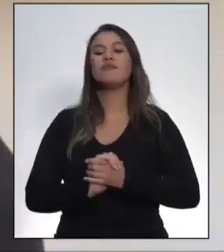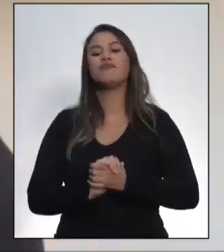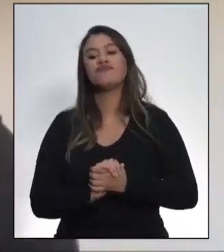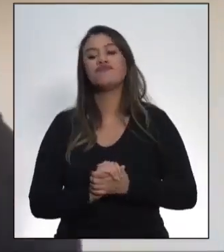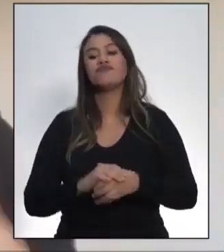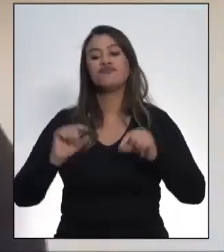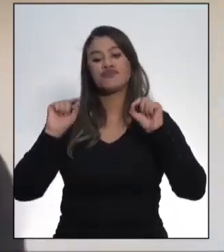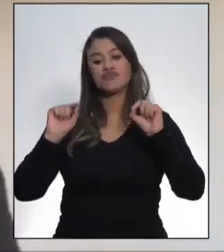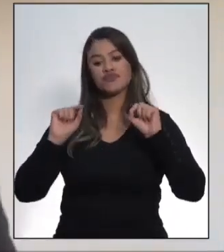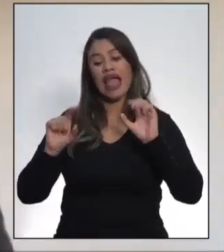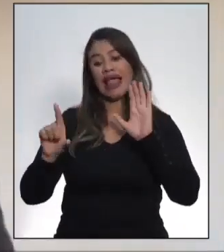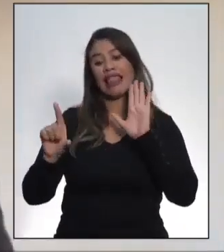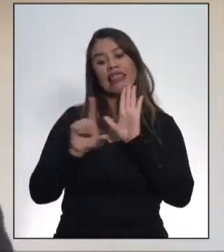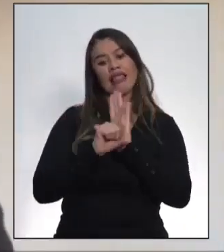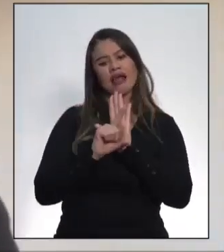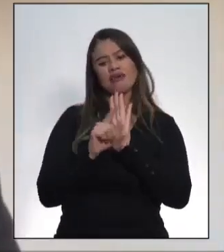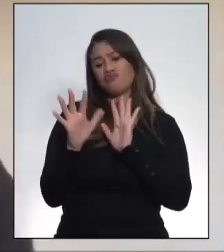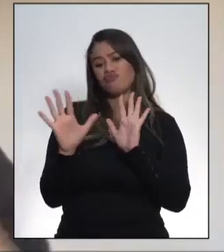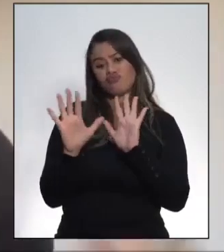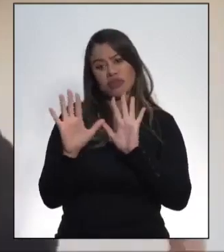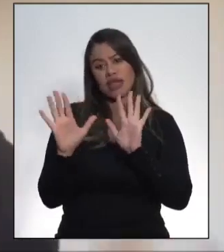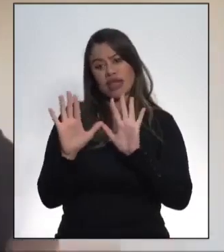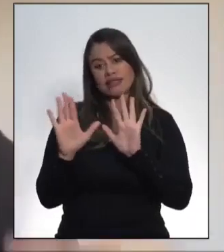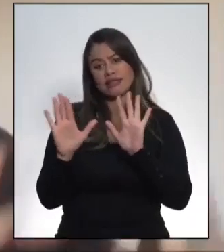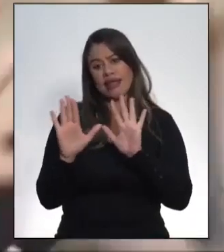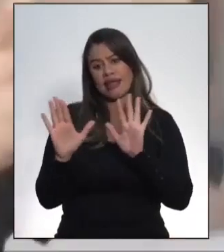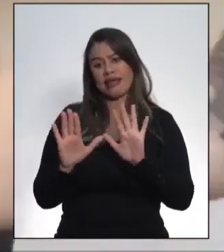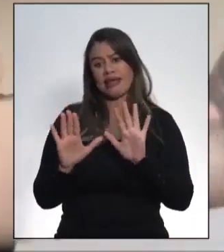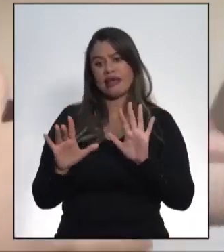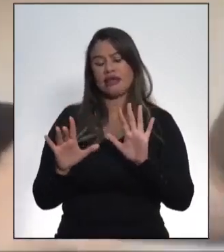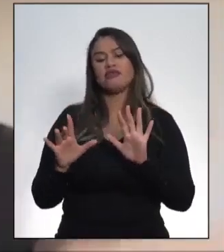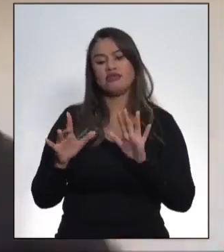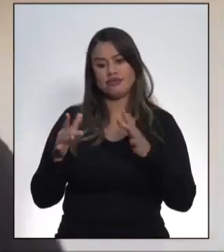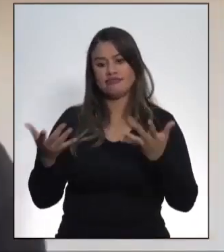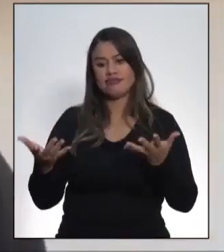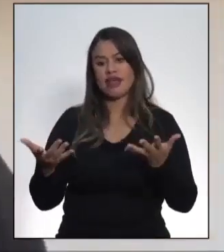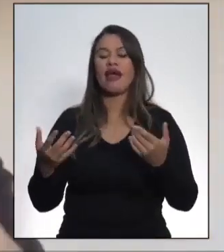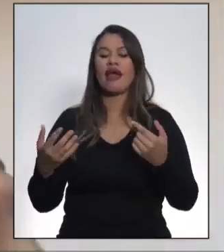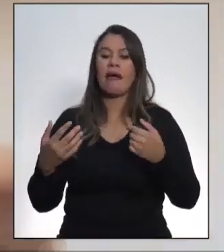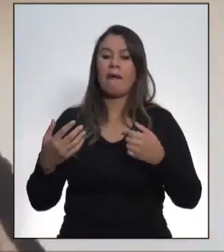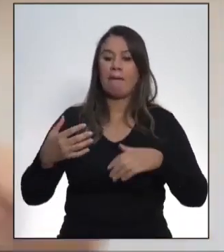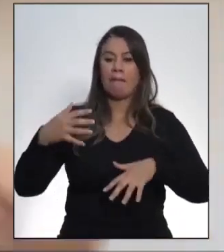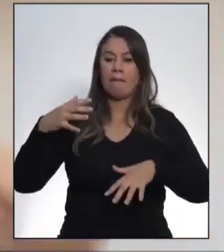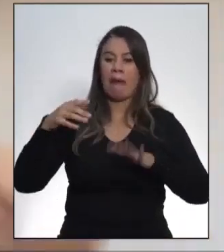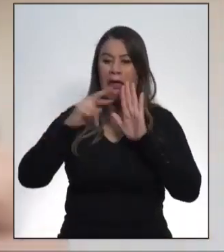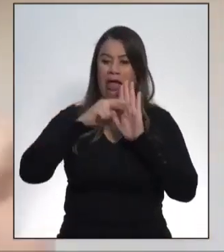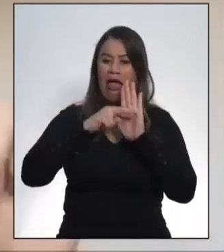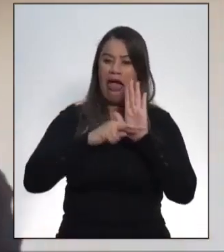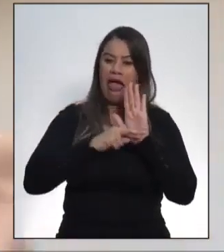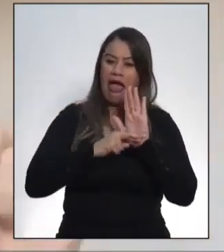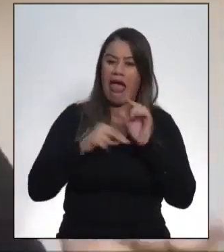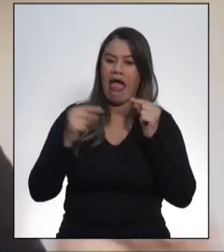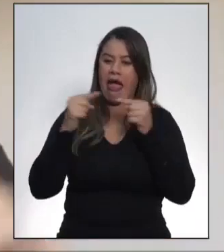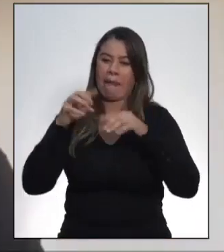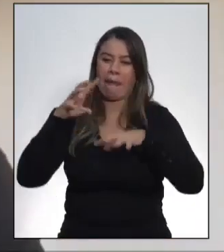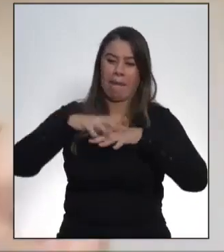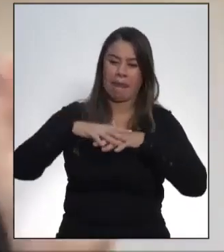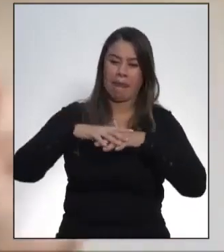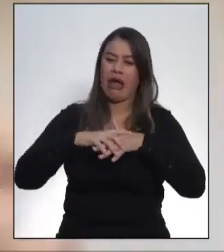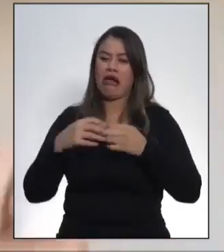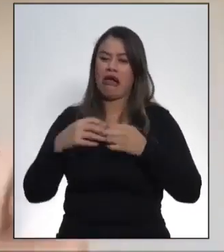tendência, isso não é uma lei, de novo, isso não é física com leis da física ou matemática pura com todas as